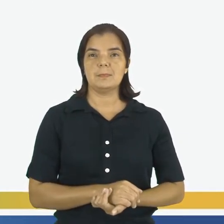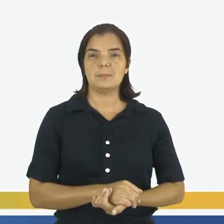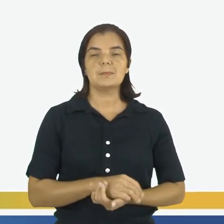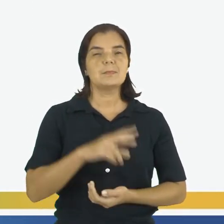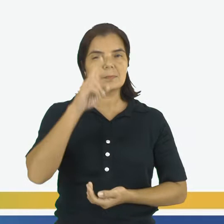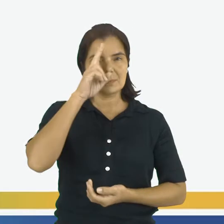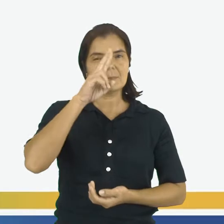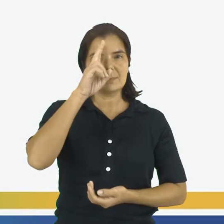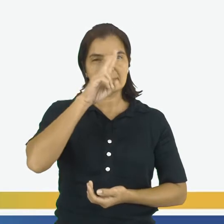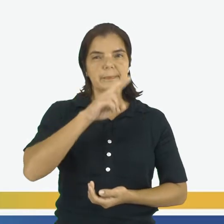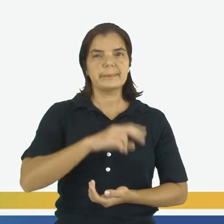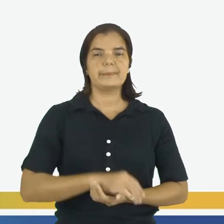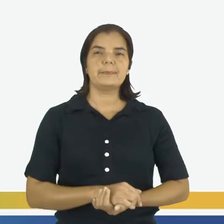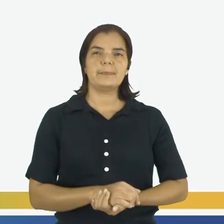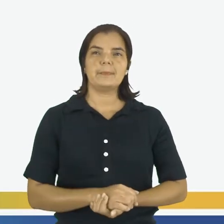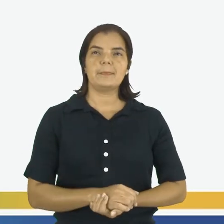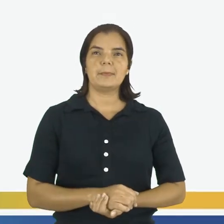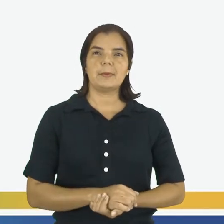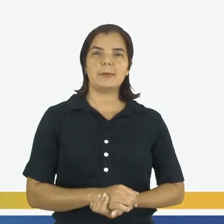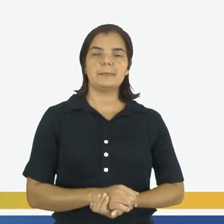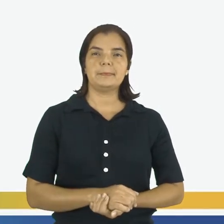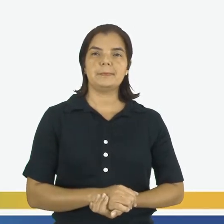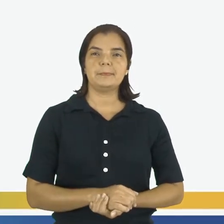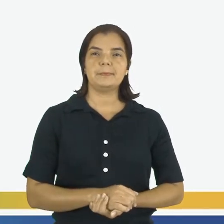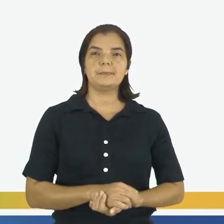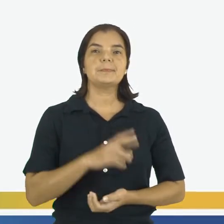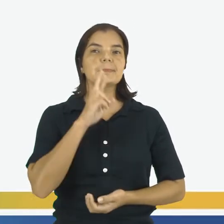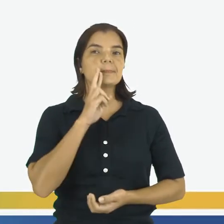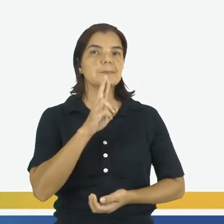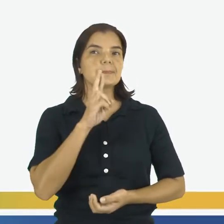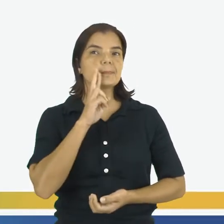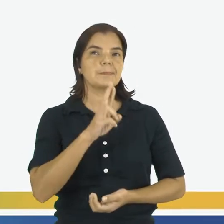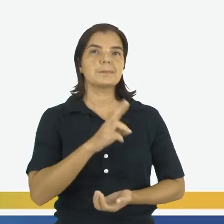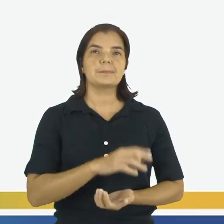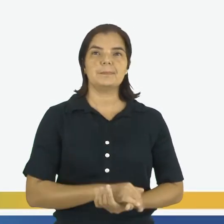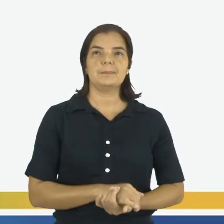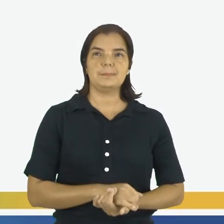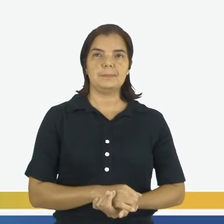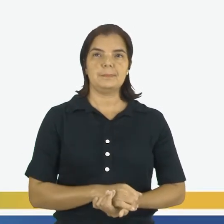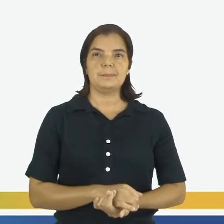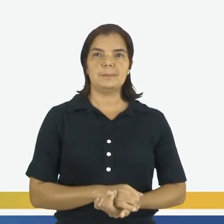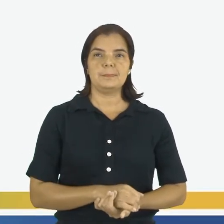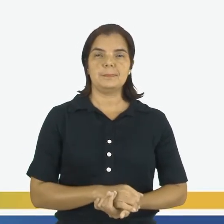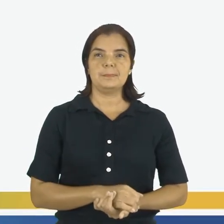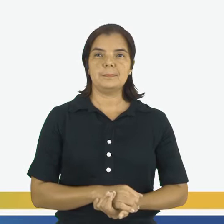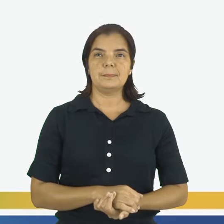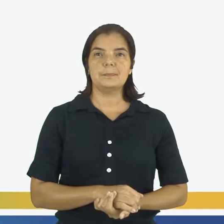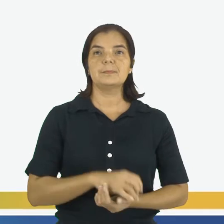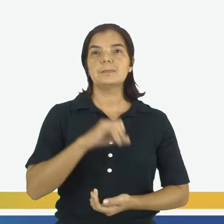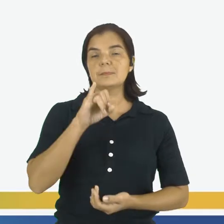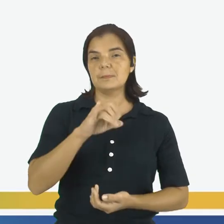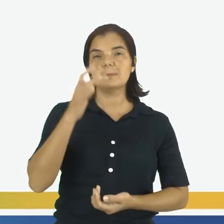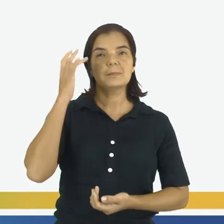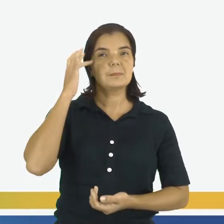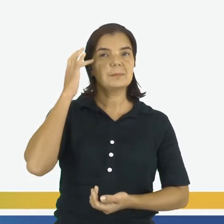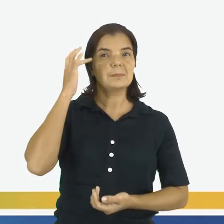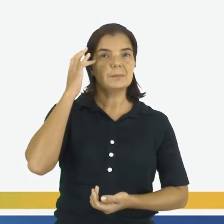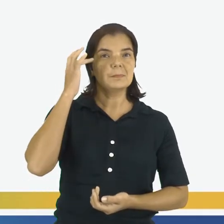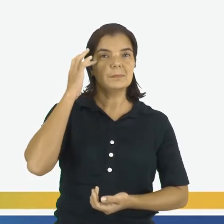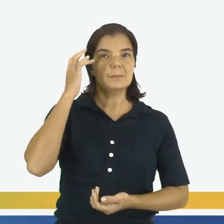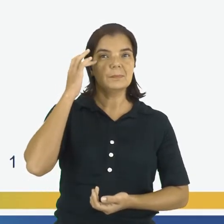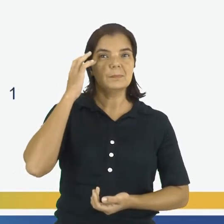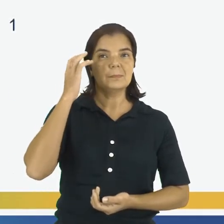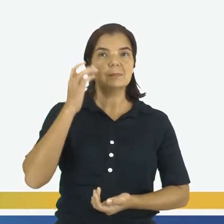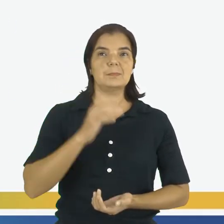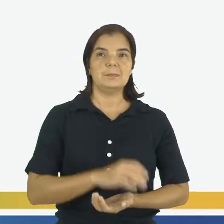Conseguem lembrar? Vamos lá fazer a correspondência? Bom, se você acha que é a